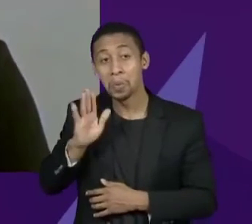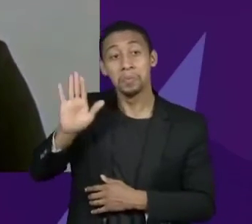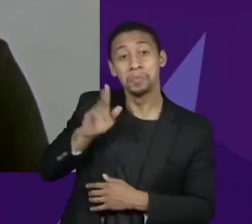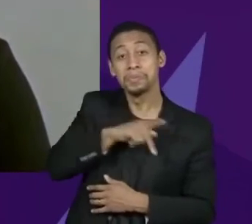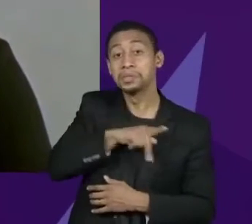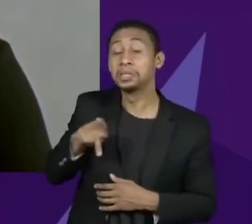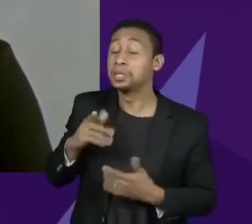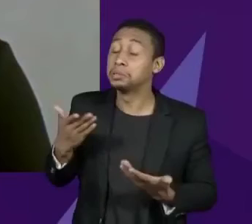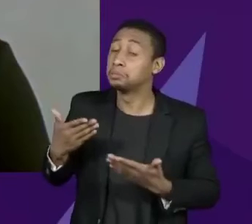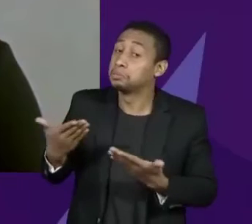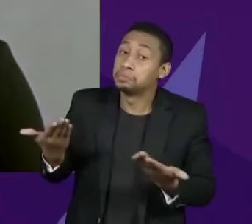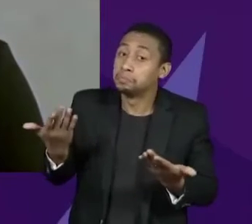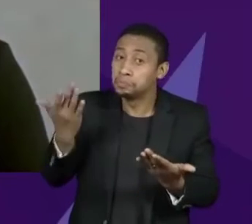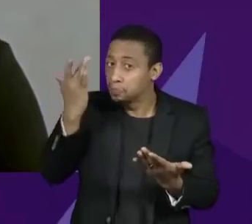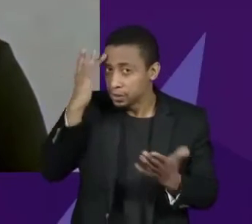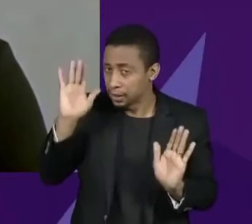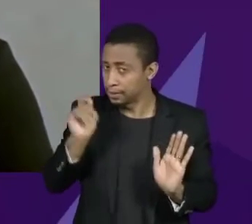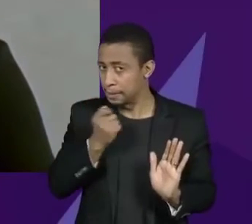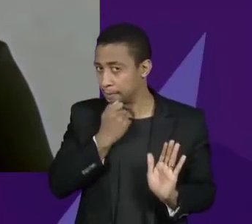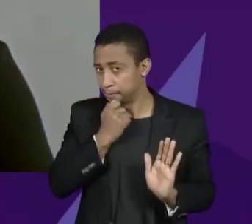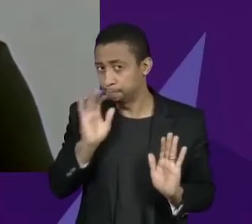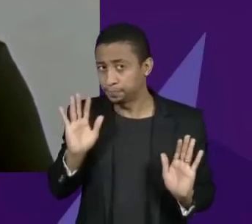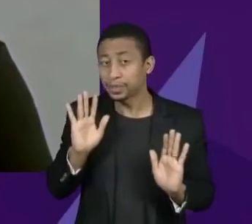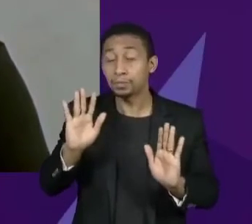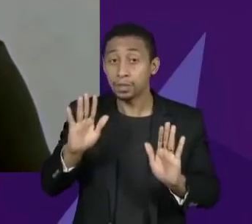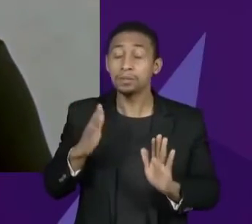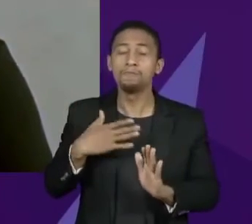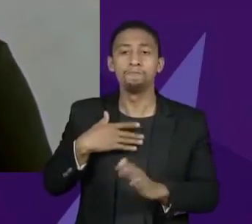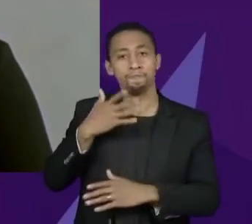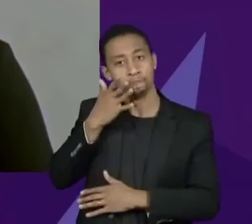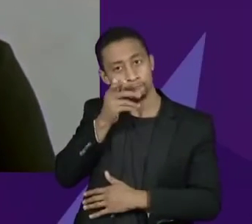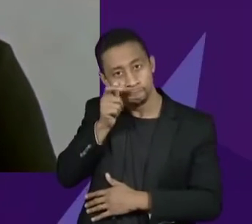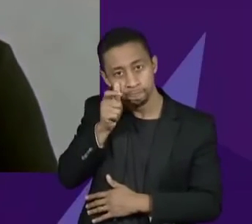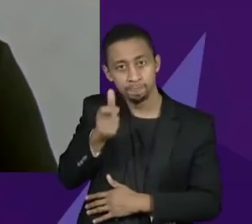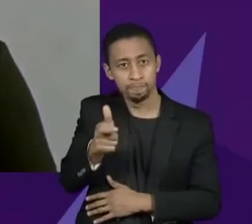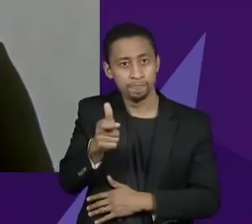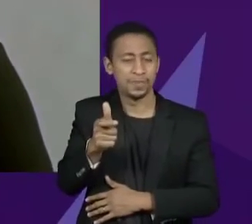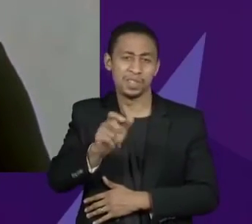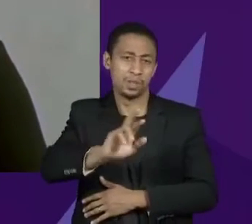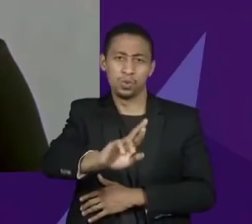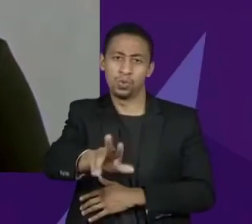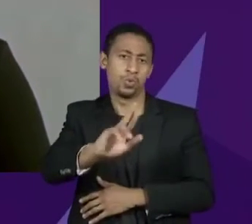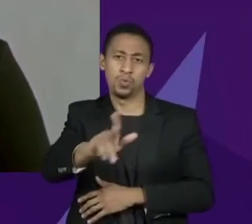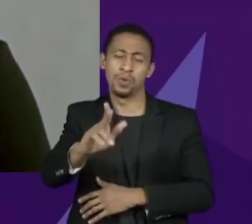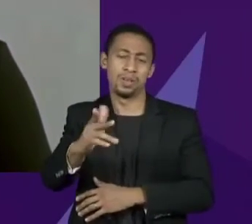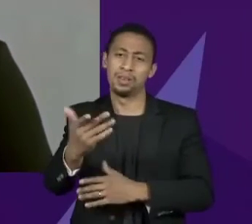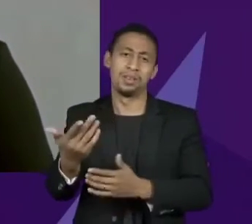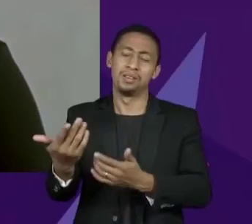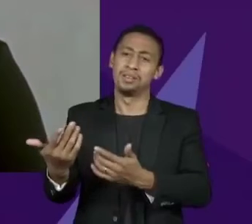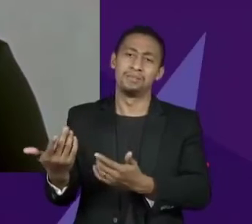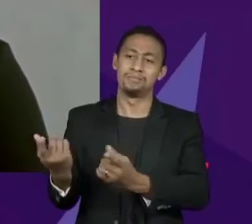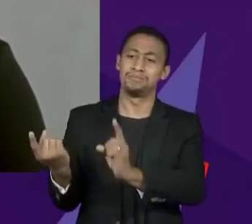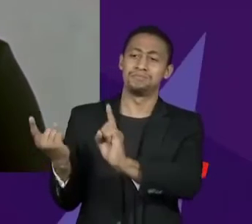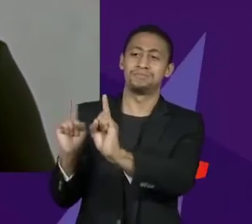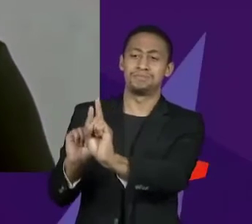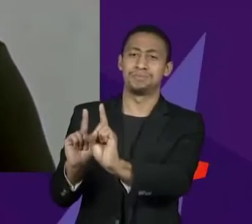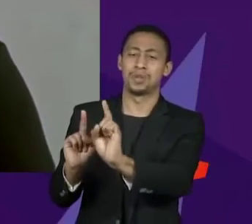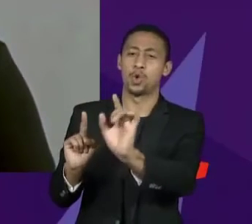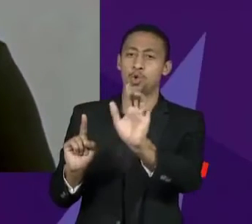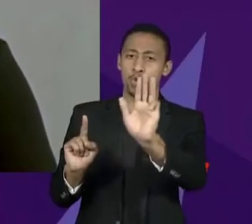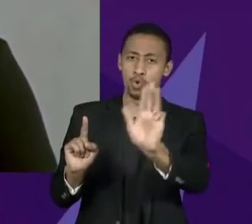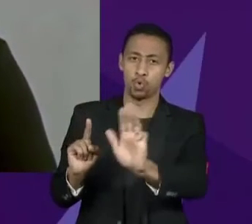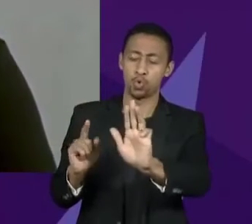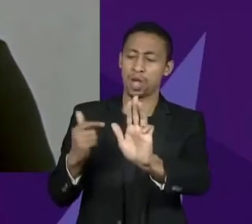gente discorda, mas sem dúvida nenhuma, na minha intenção, de forma nenhuma, é compor uma chapa com o presidente Lula. Minha